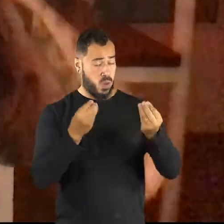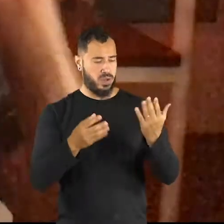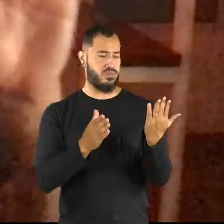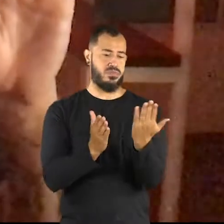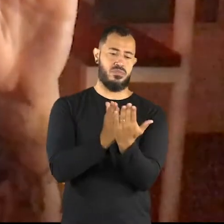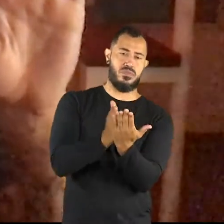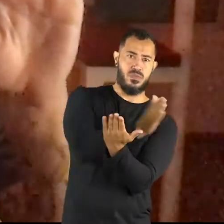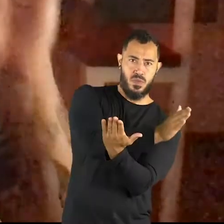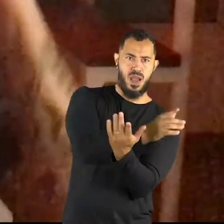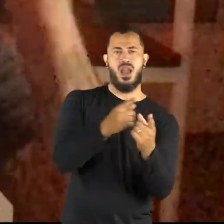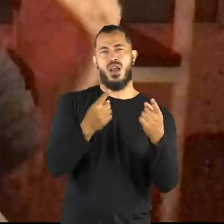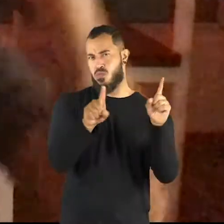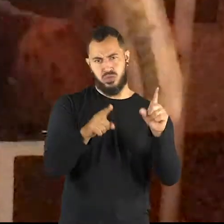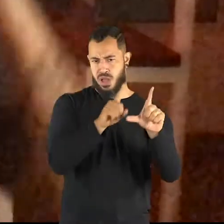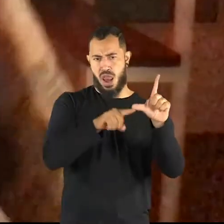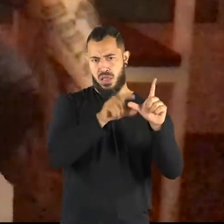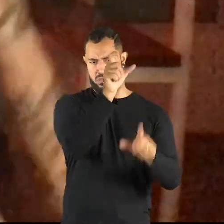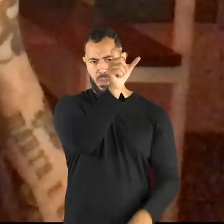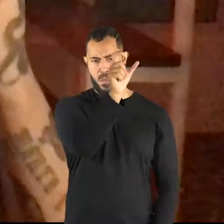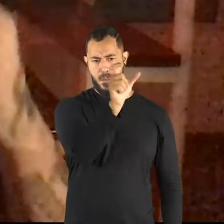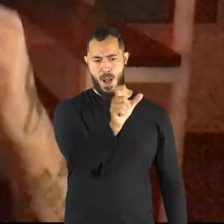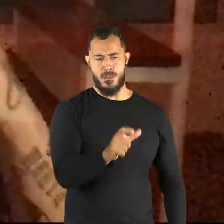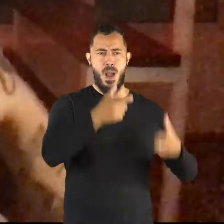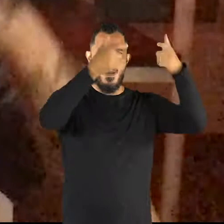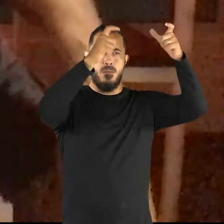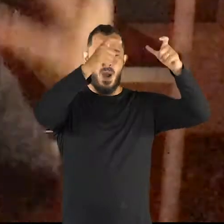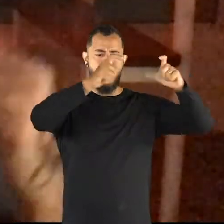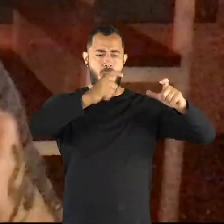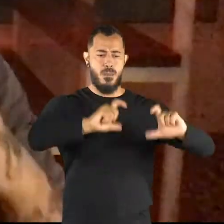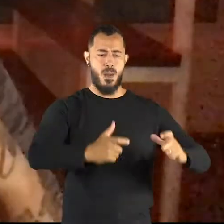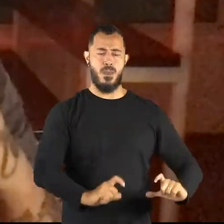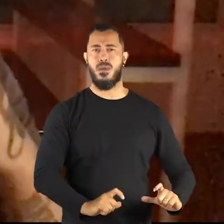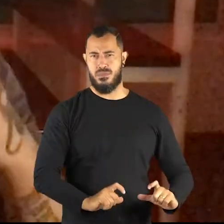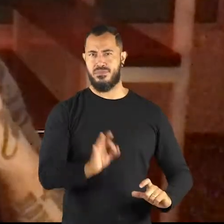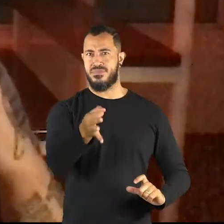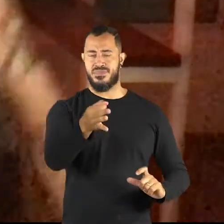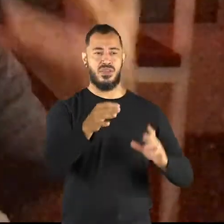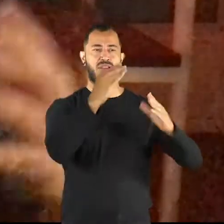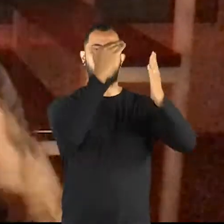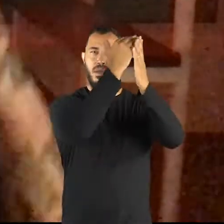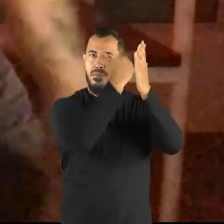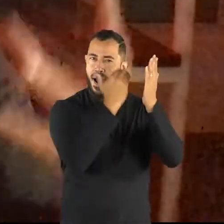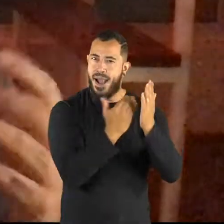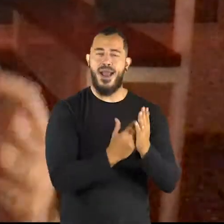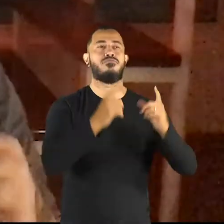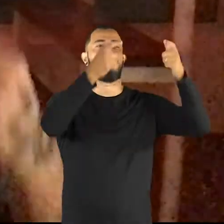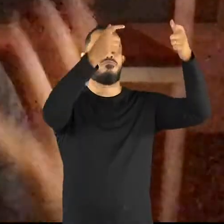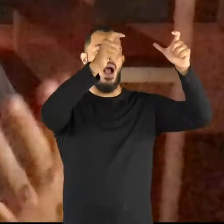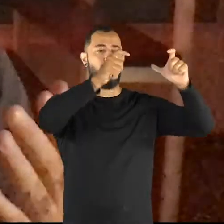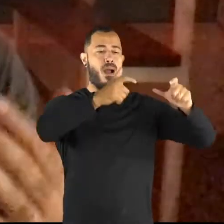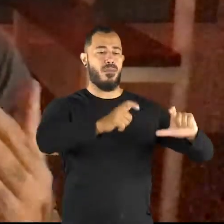lado a música, com a letra dela e as partes, né? Por exemplo, refrão, início, introdução,